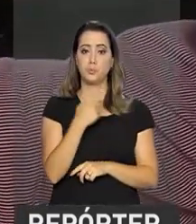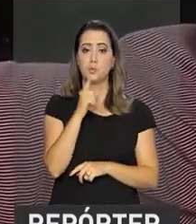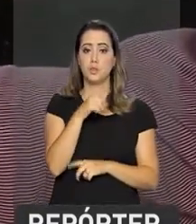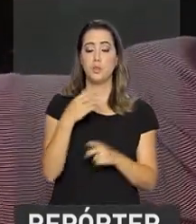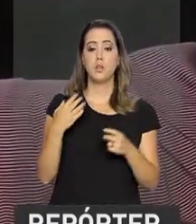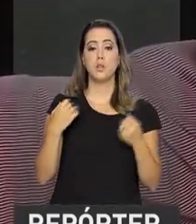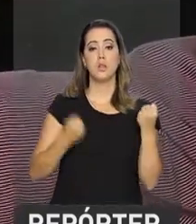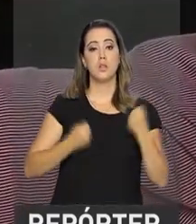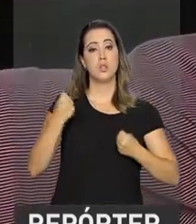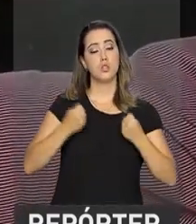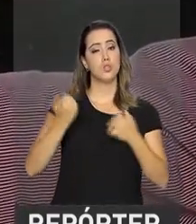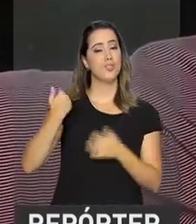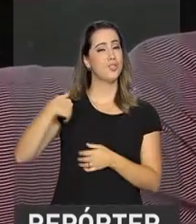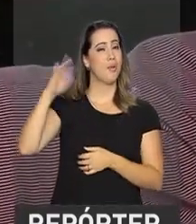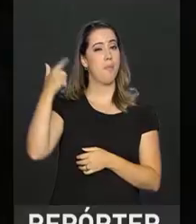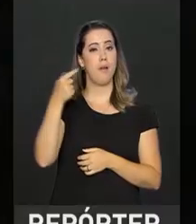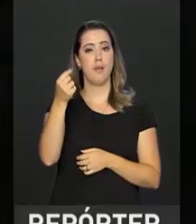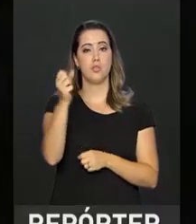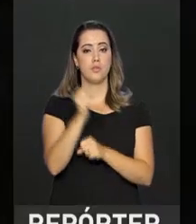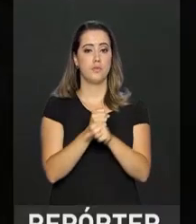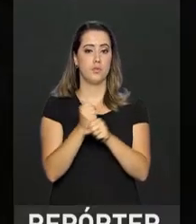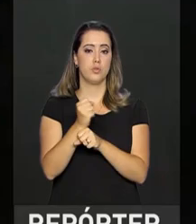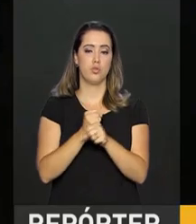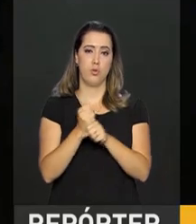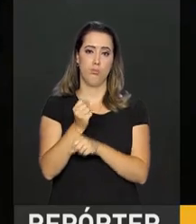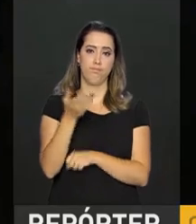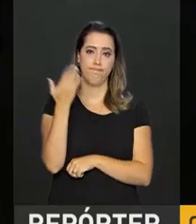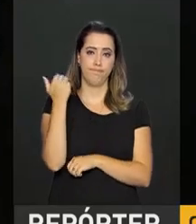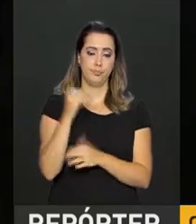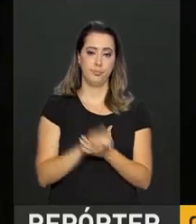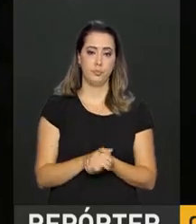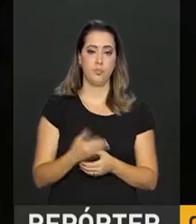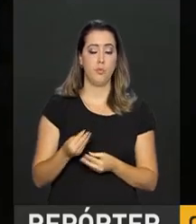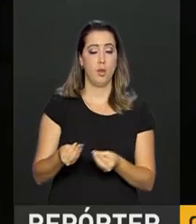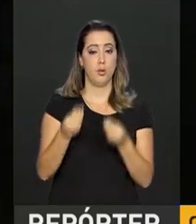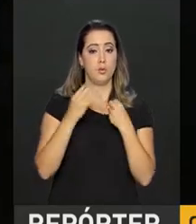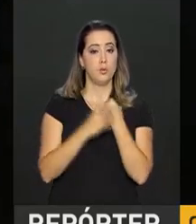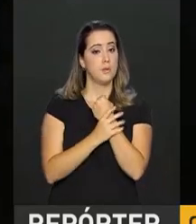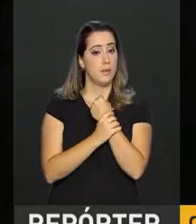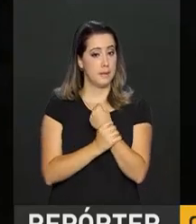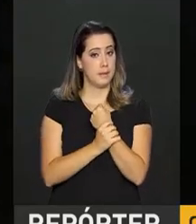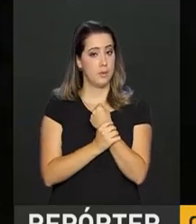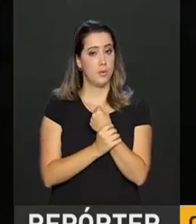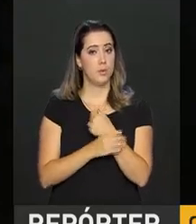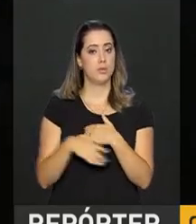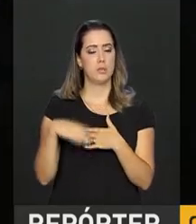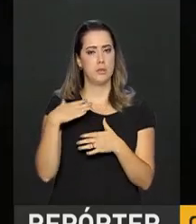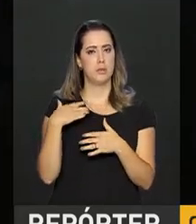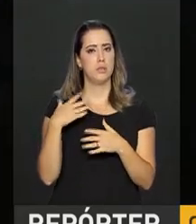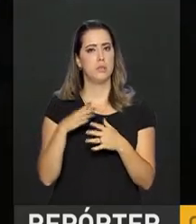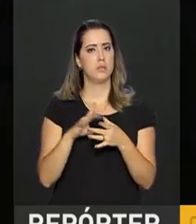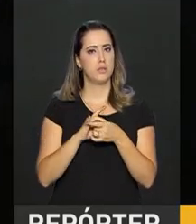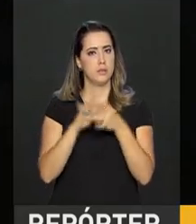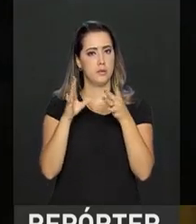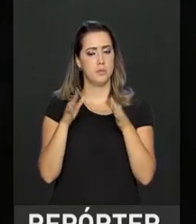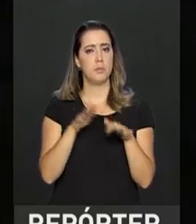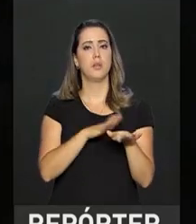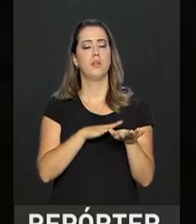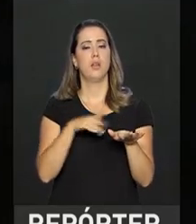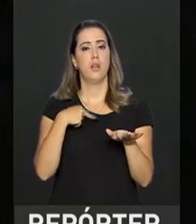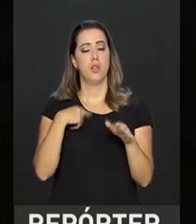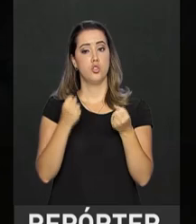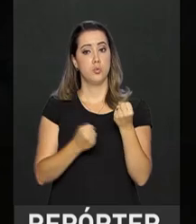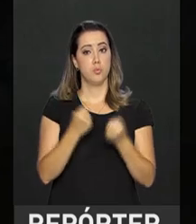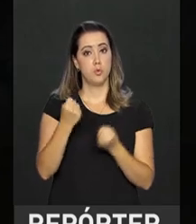é motorista há mais de 20 anos. Vai nos trazer mais segurança no trânsito, confiança, liberdade no trânsito, né? Porque a